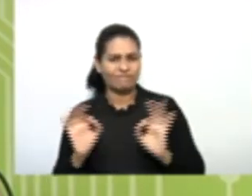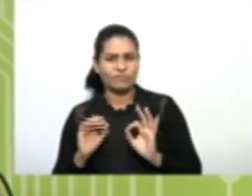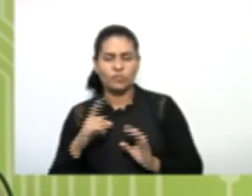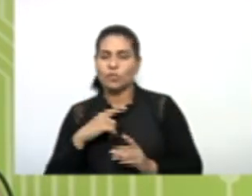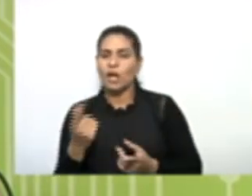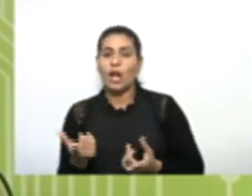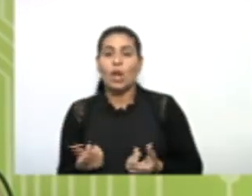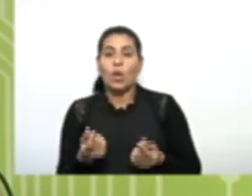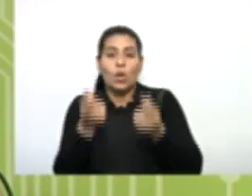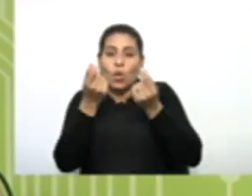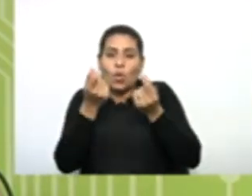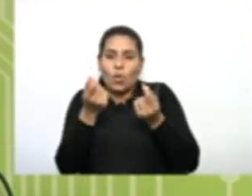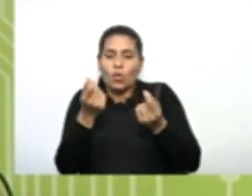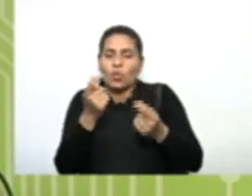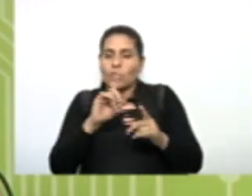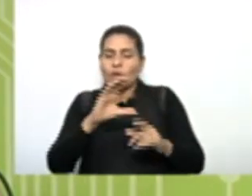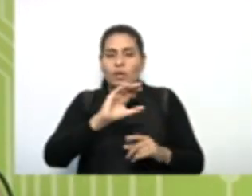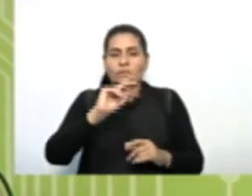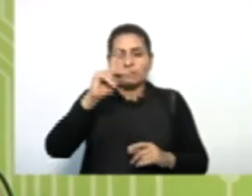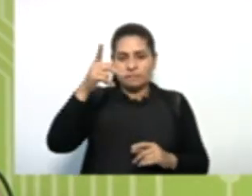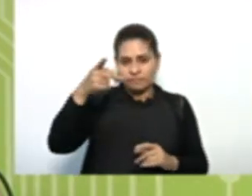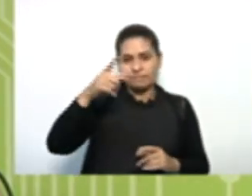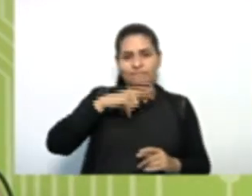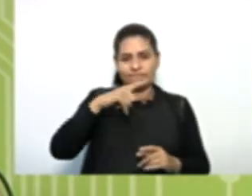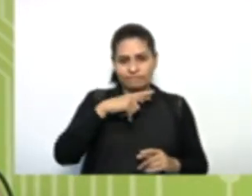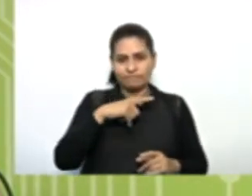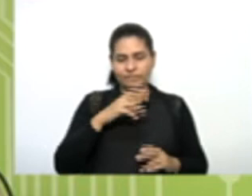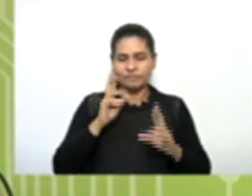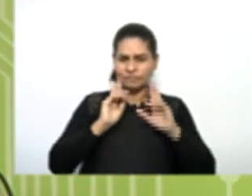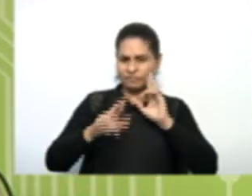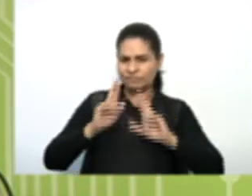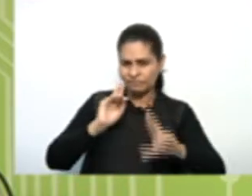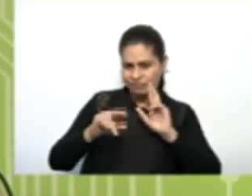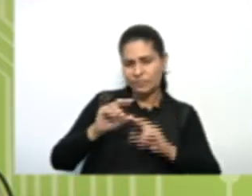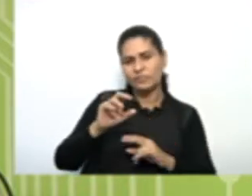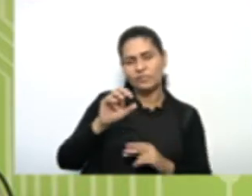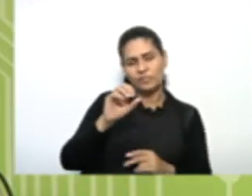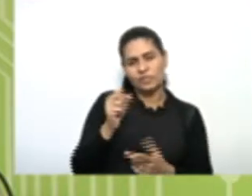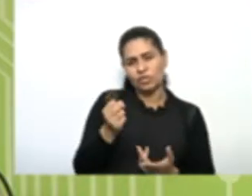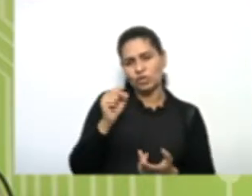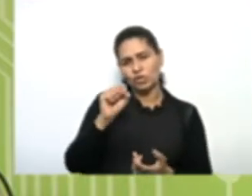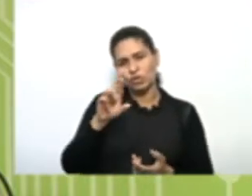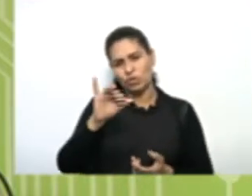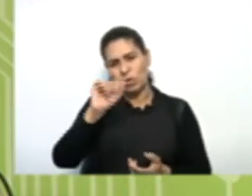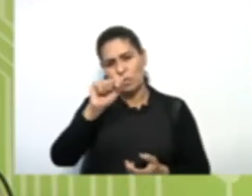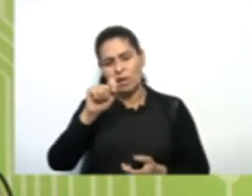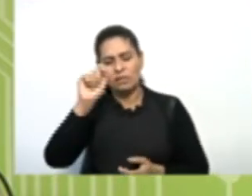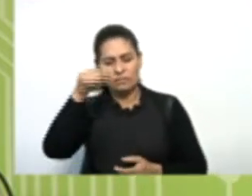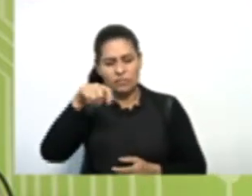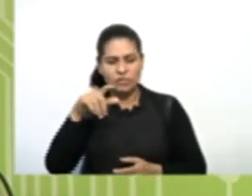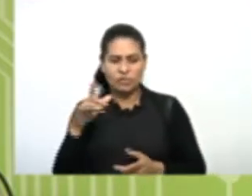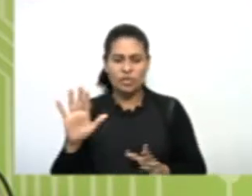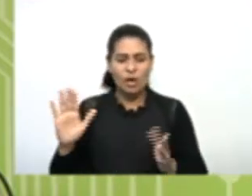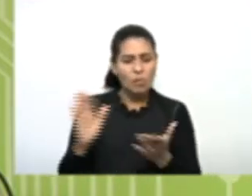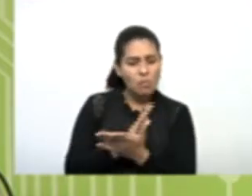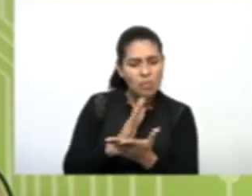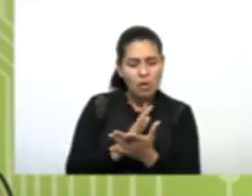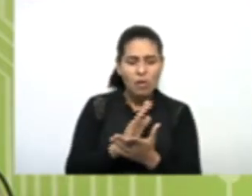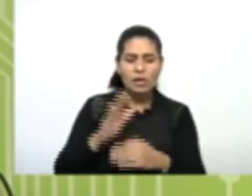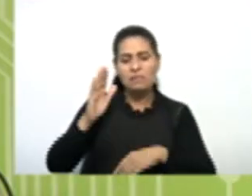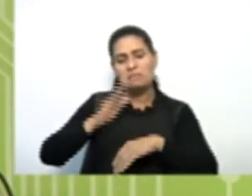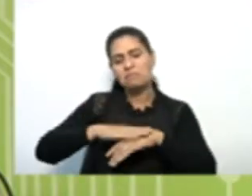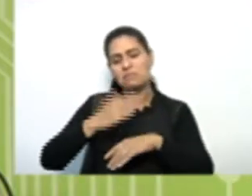gerar lucros. Quando uma cooperativa tem esse resultado de sobras, isso significa que ela acabou em algum momento